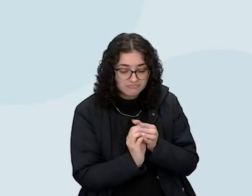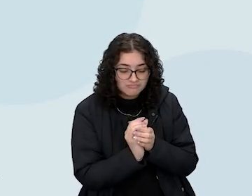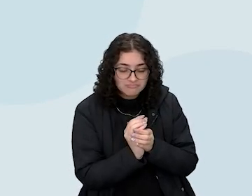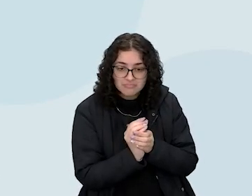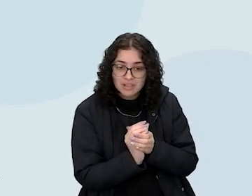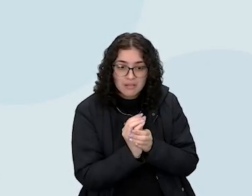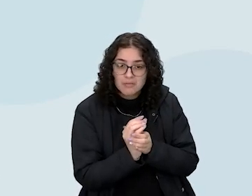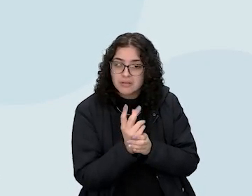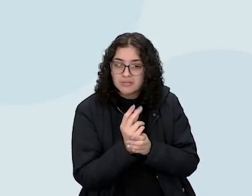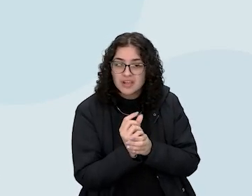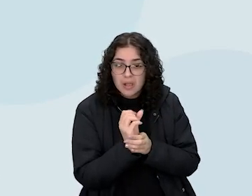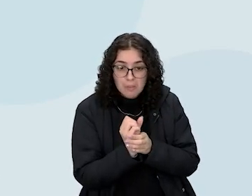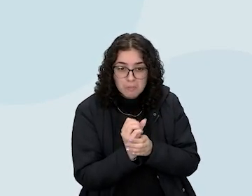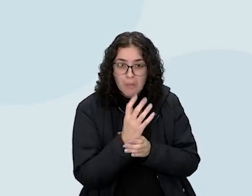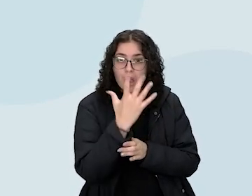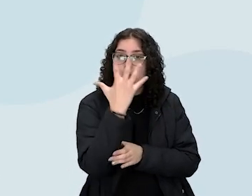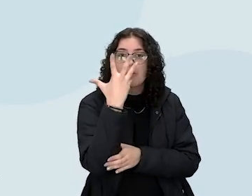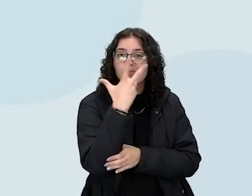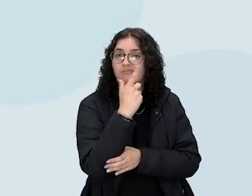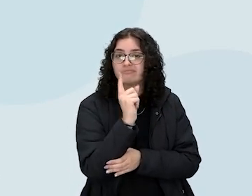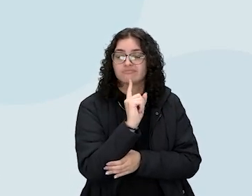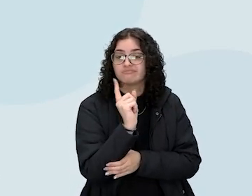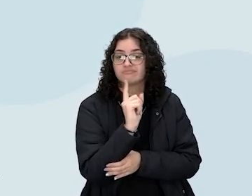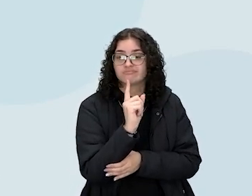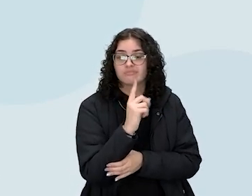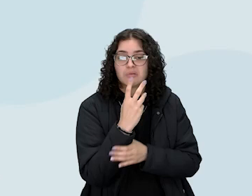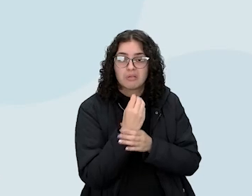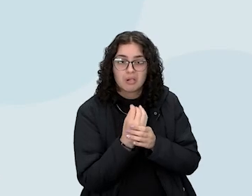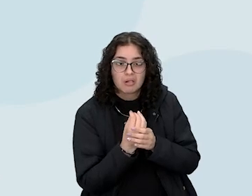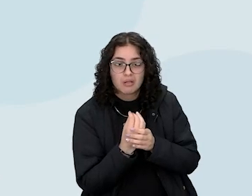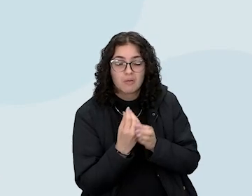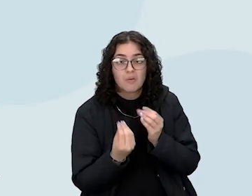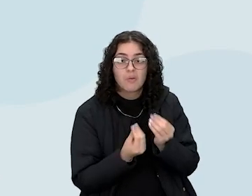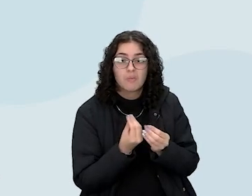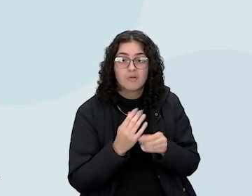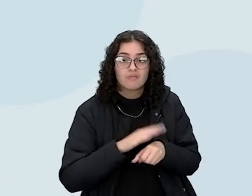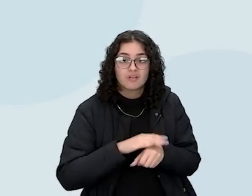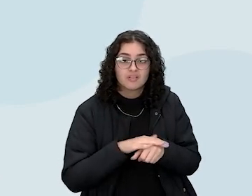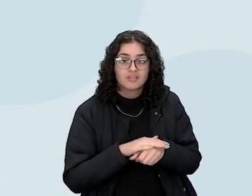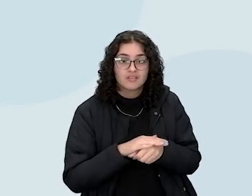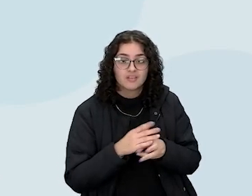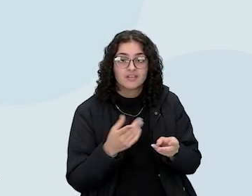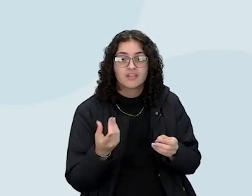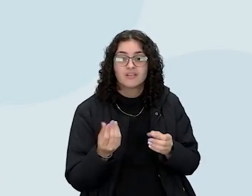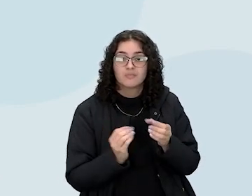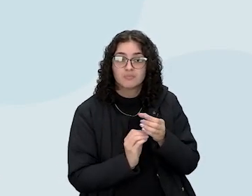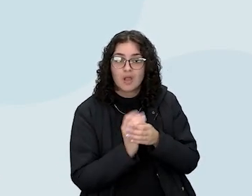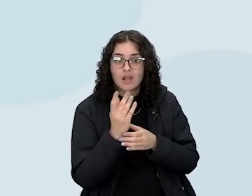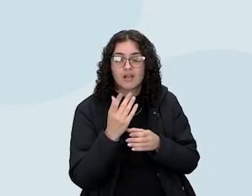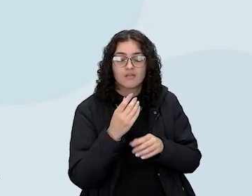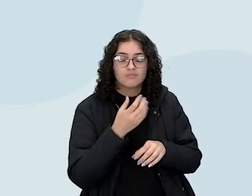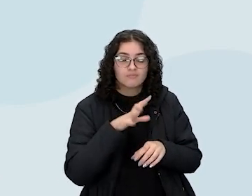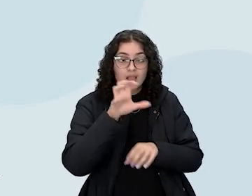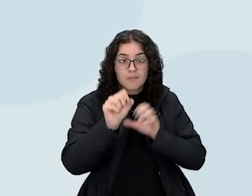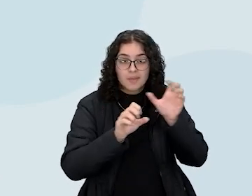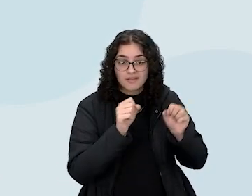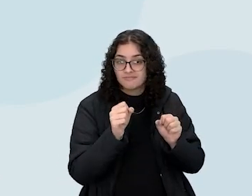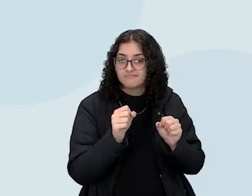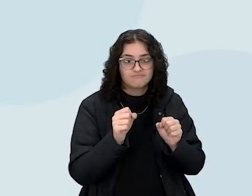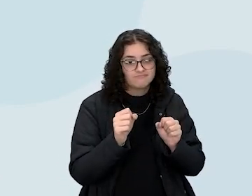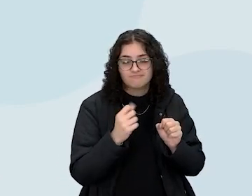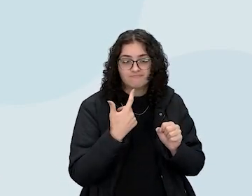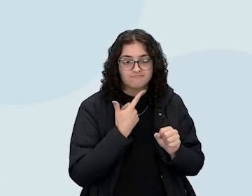cresce adequadamente para promover benefícios para a produção agrícola. É recomendada